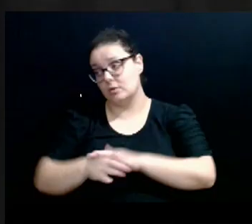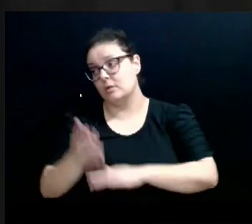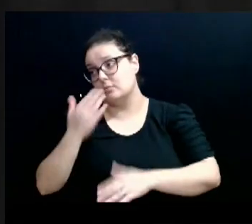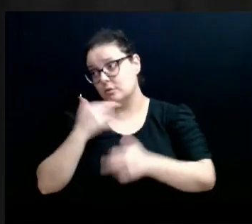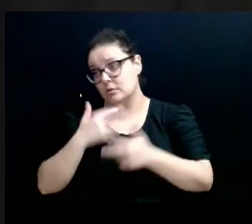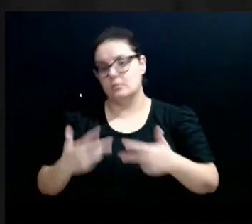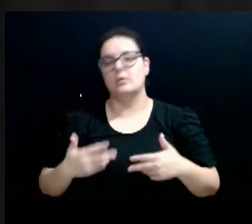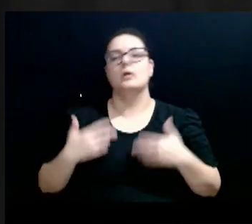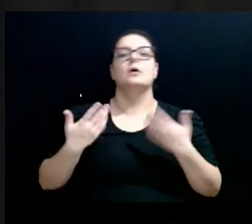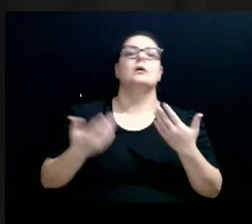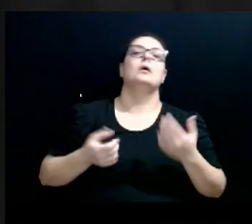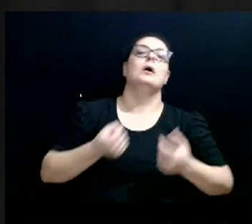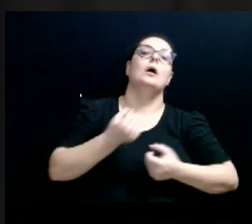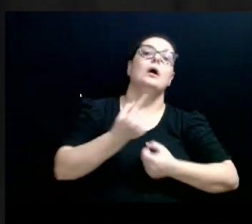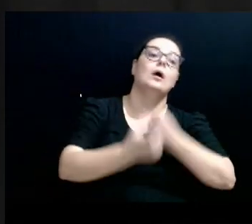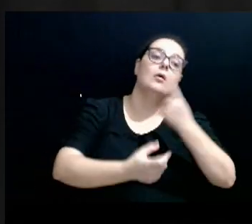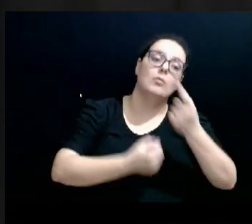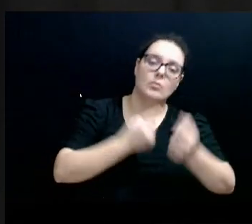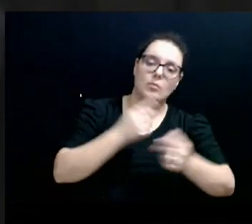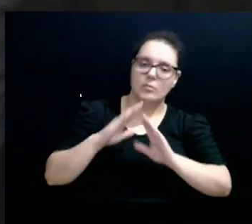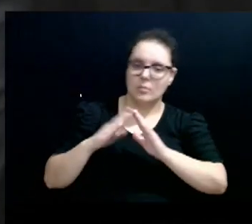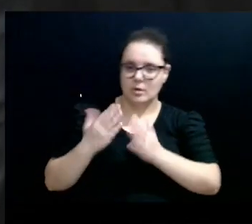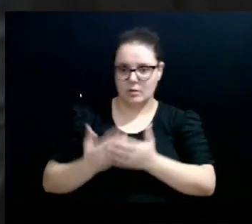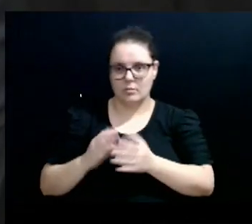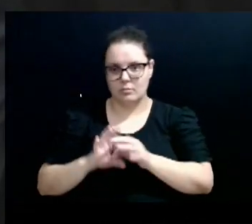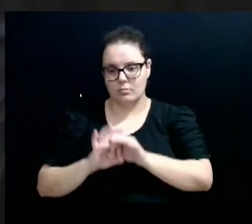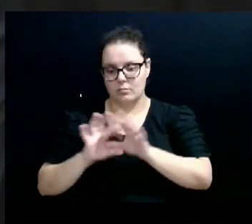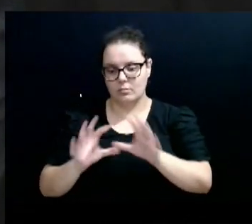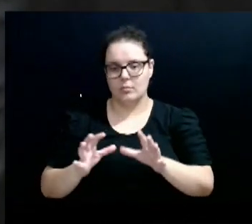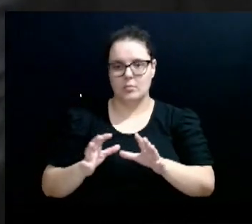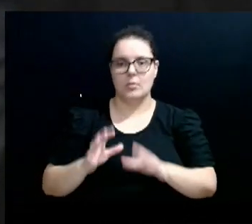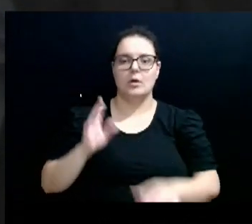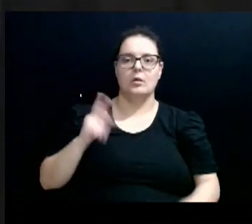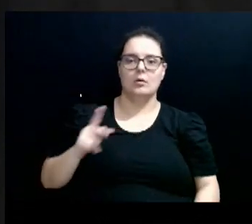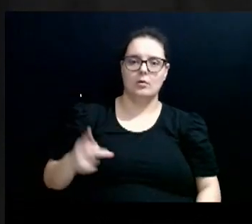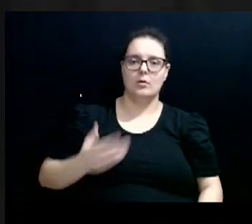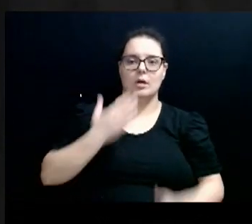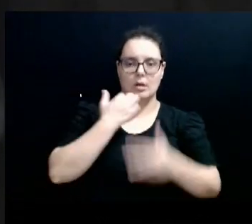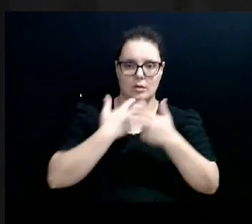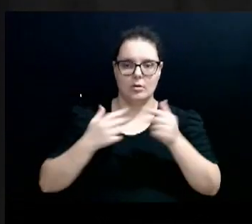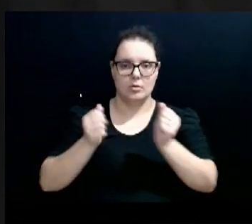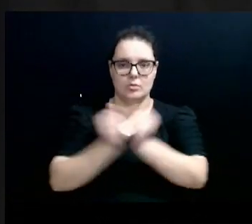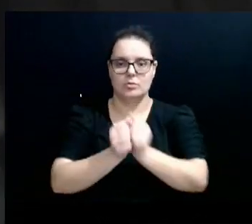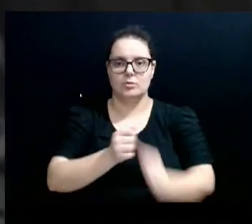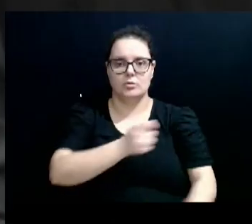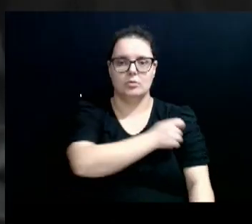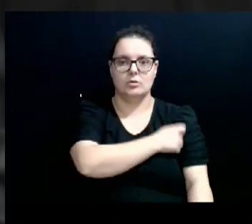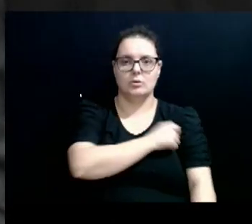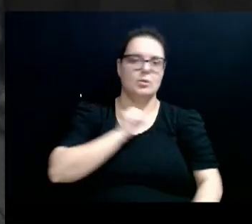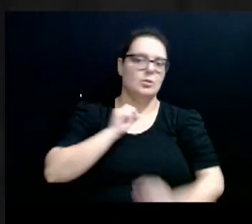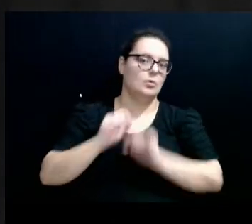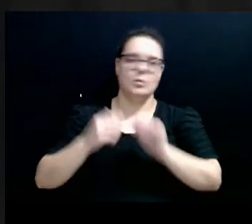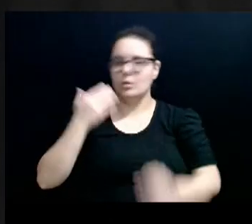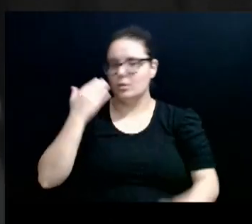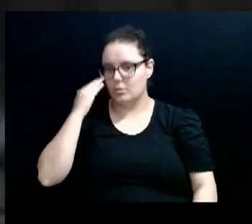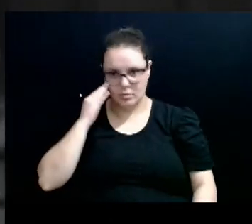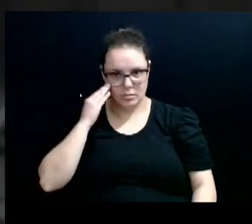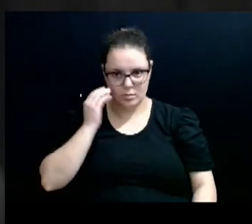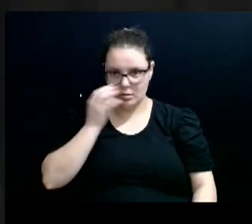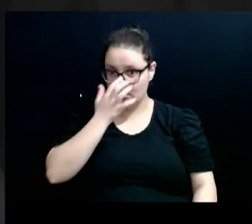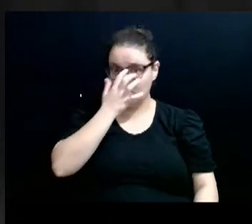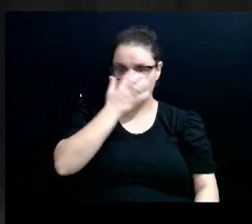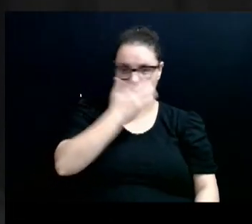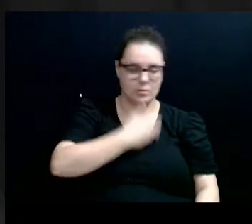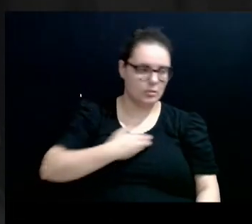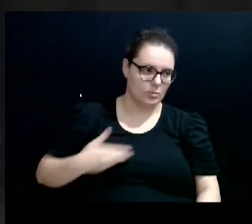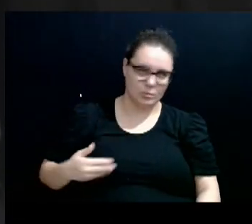algumas escolas começaram a permitir que o professor se alimentasse com o aluno. O que eles não entenderam, o que o governo federal não entendeu, o que o Ministério da Educação